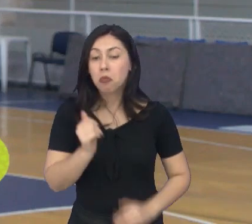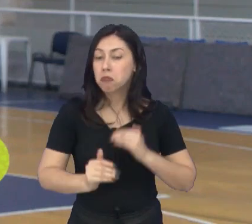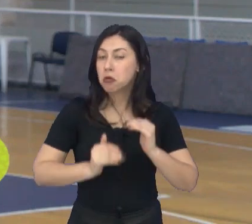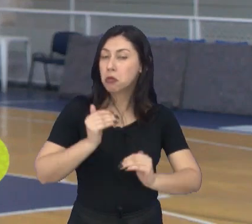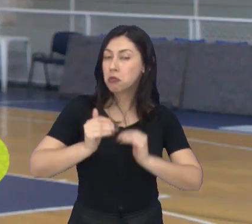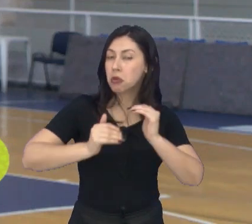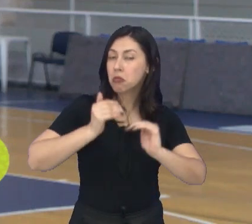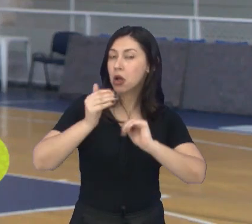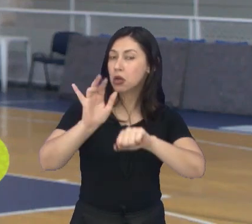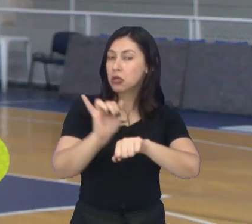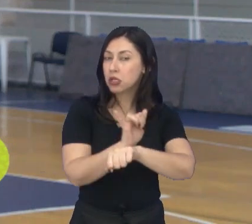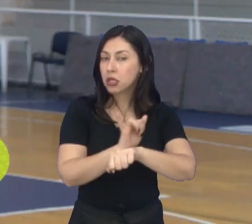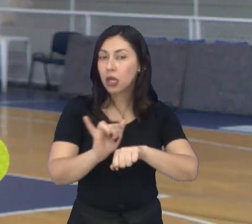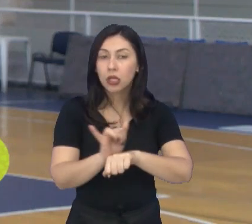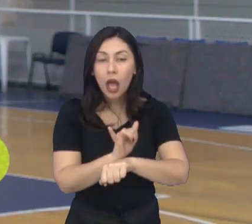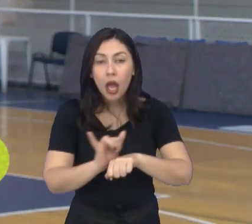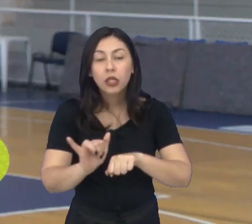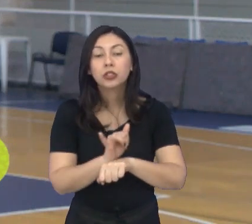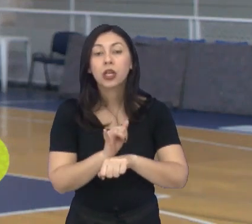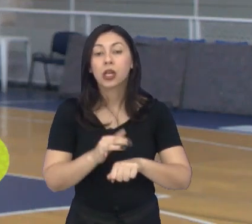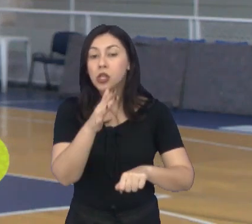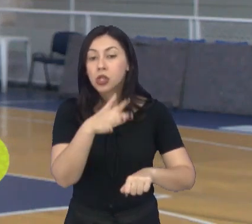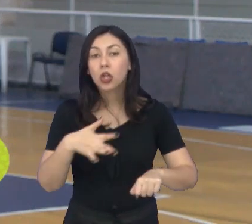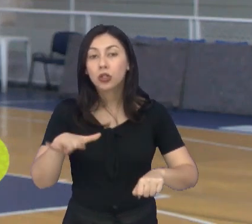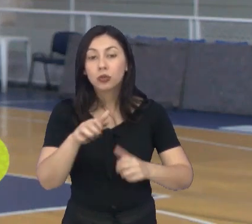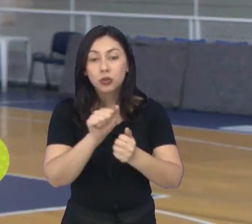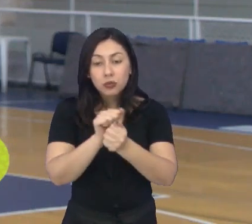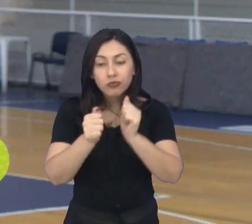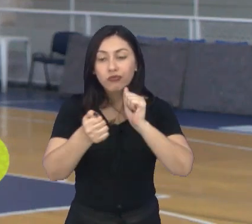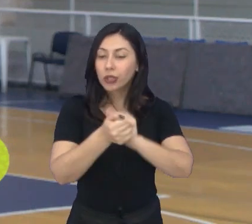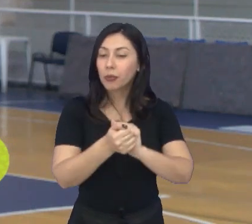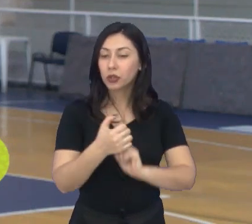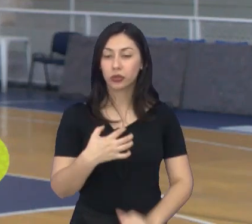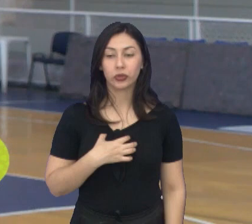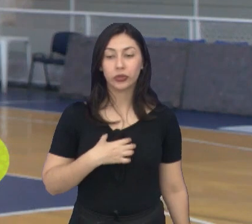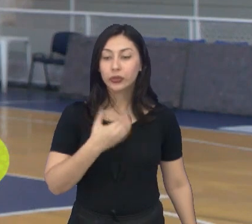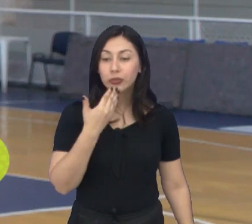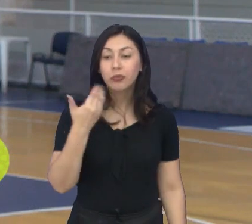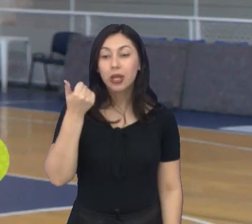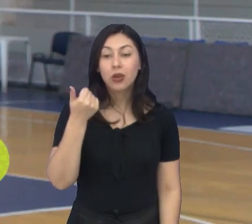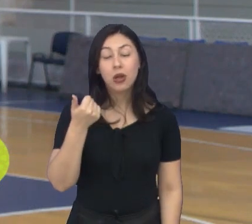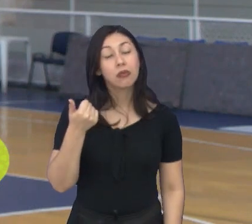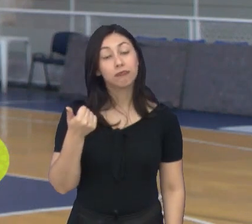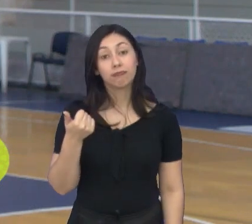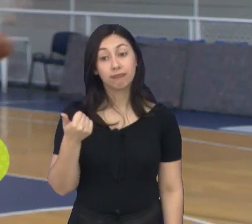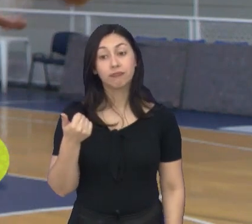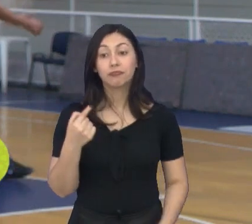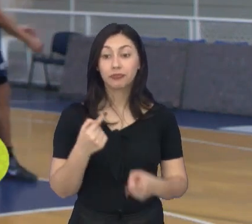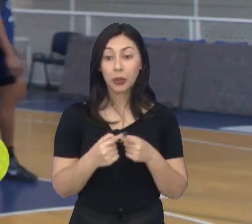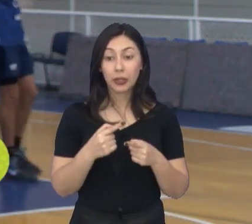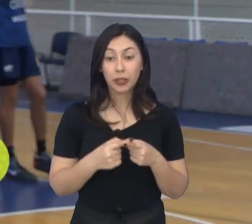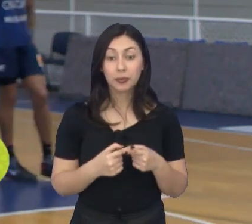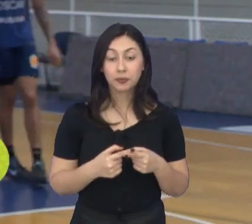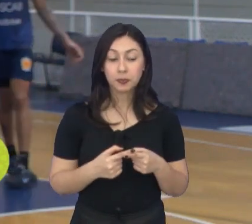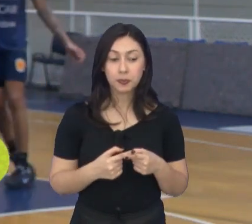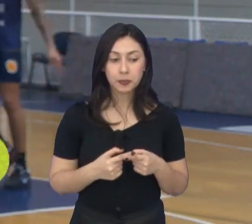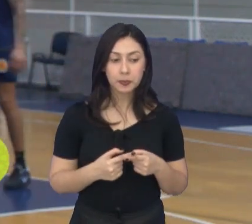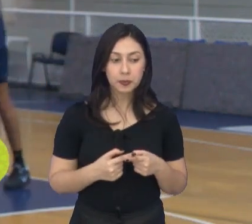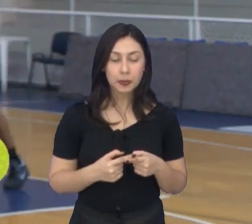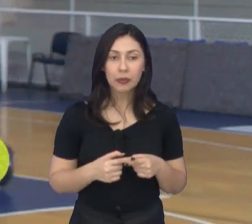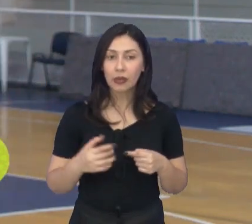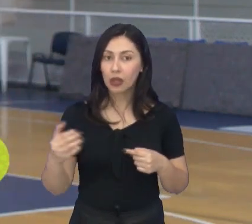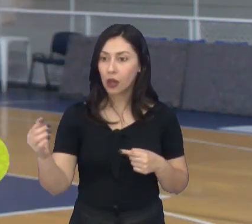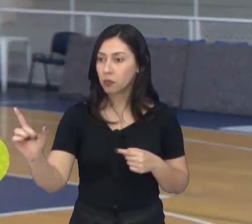jogo, que todo mundo se adapte da melhor forma possível, porque chegaram